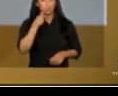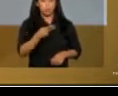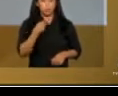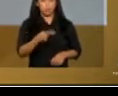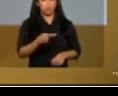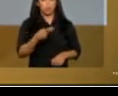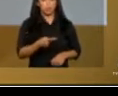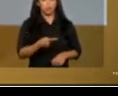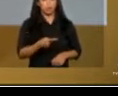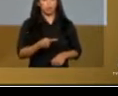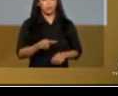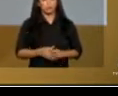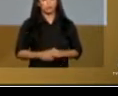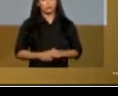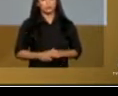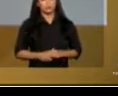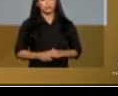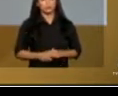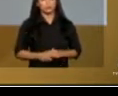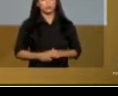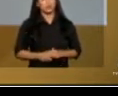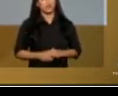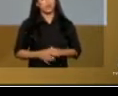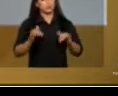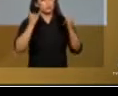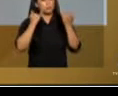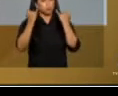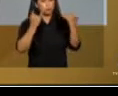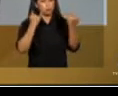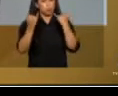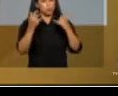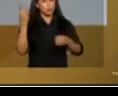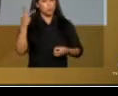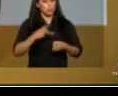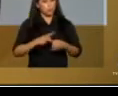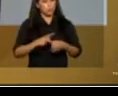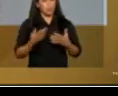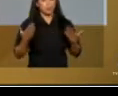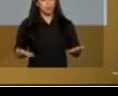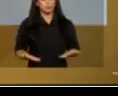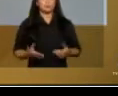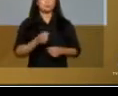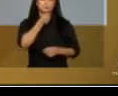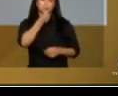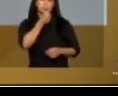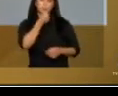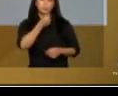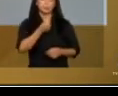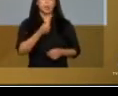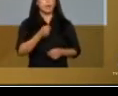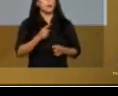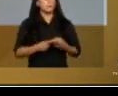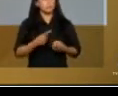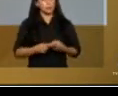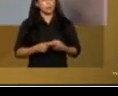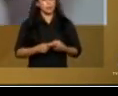concedida ao periódico Petronotícias, especialmente porque estamos diante de uma questão que